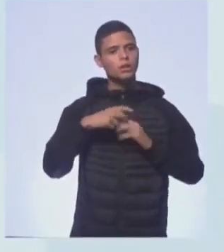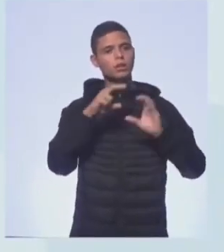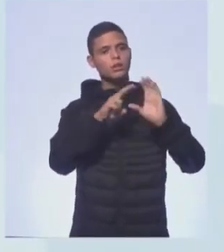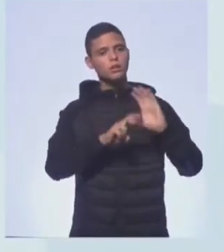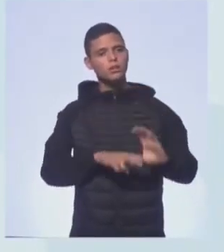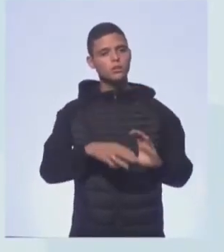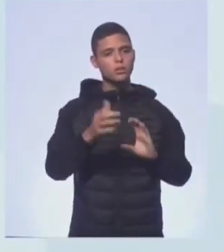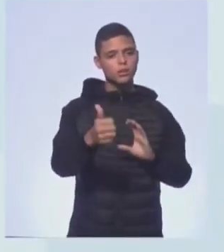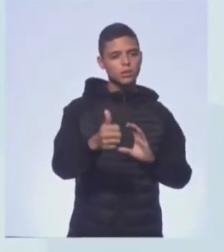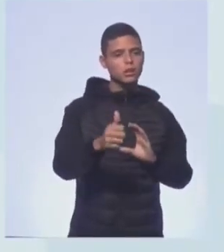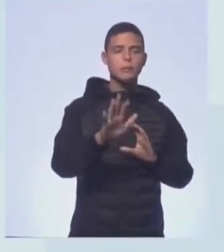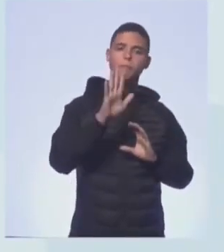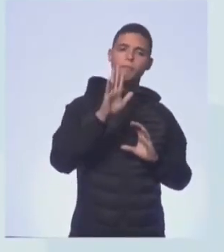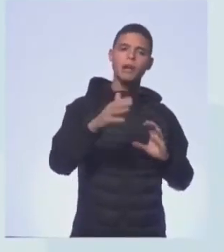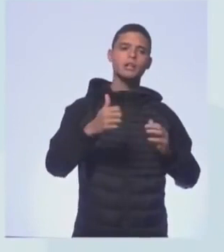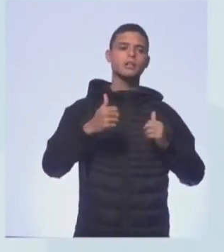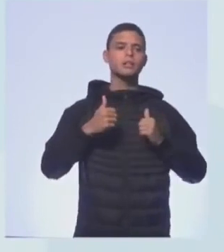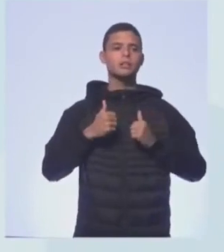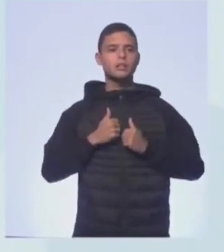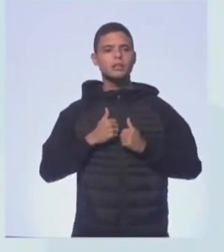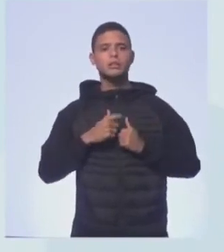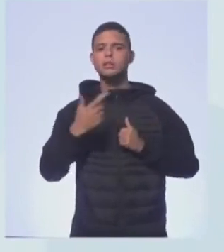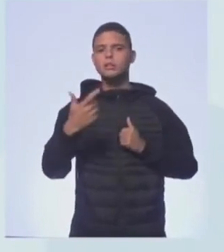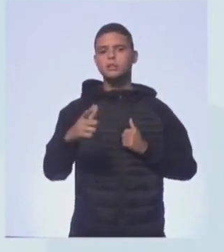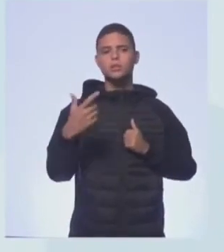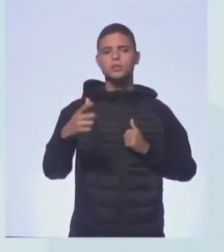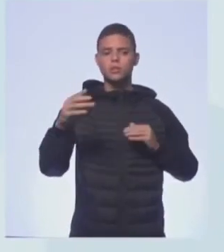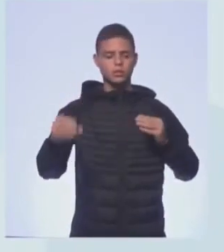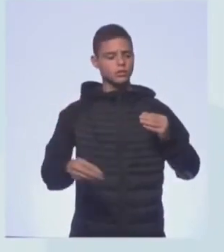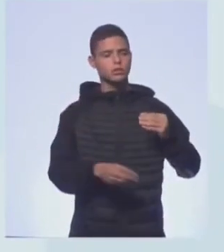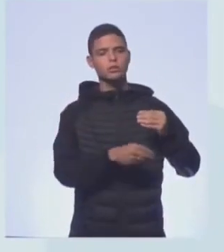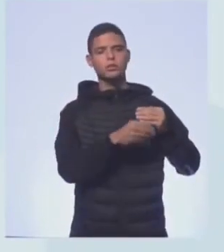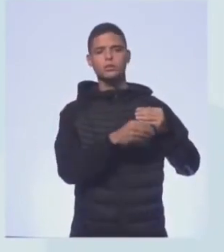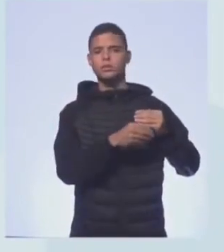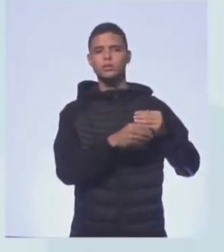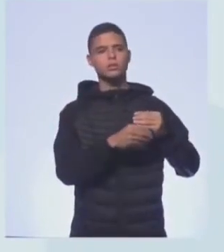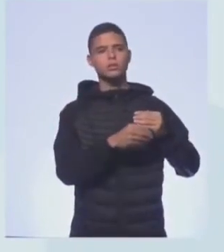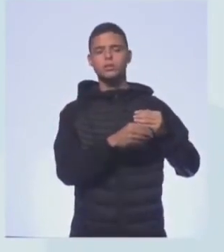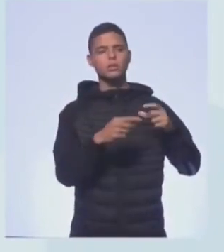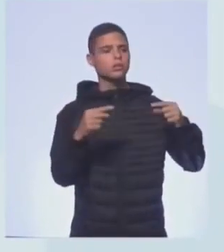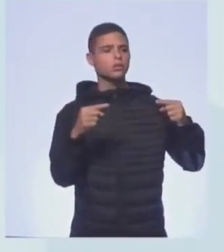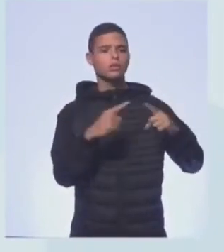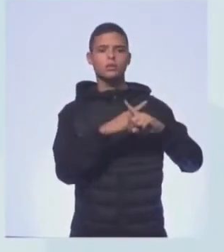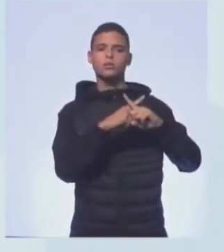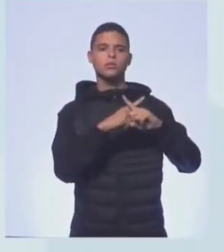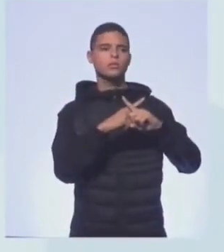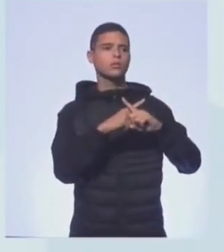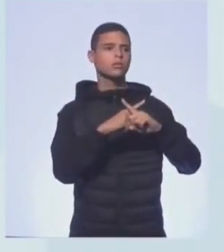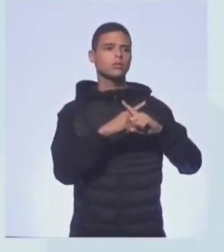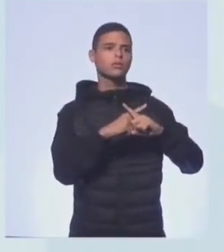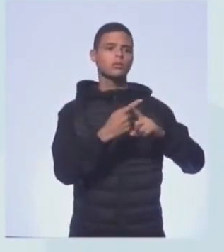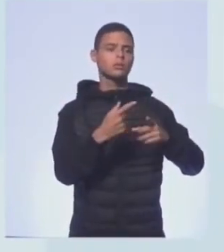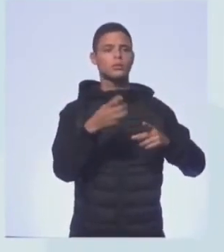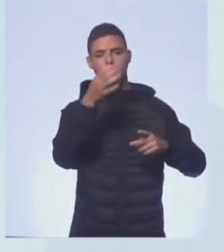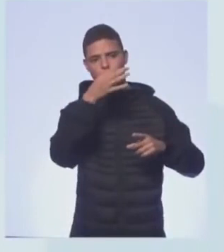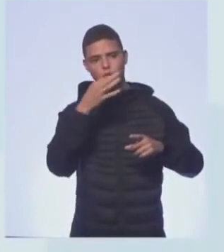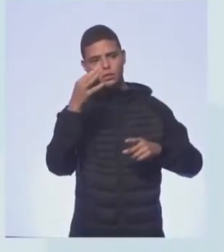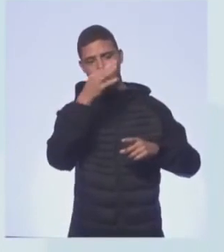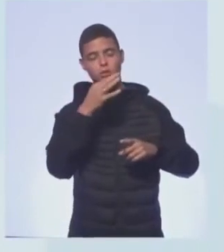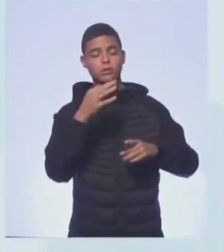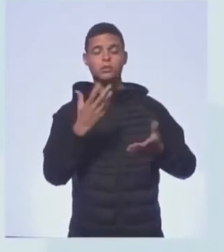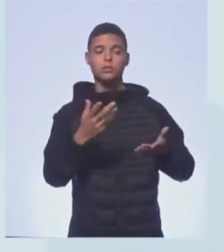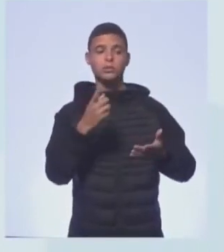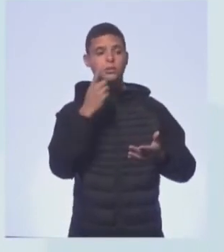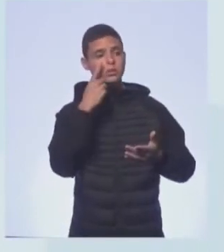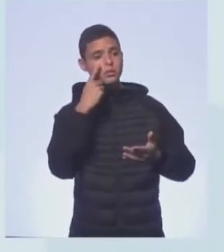às vezes o autor, aquele texto é autônomo, não faz parte da empresa, não faz parte da instituição, é uma opinião autônoma. Então, verificar o